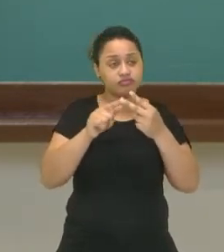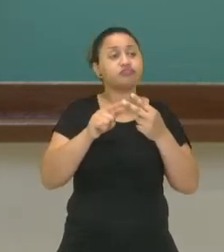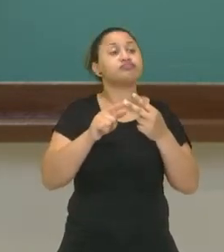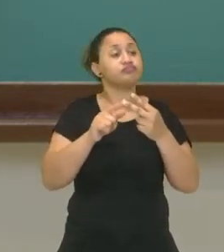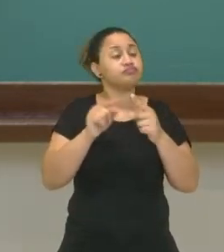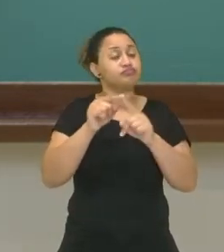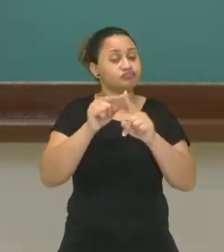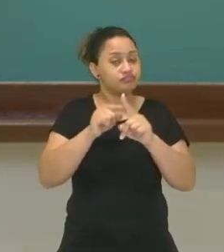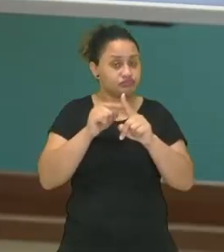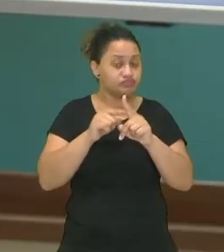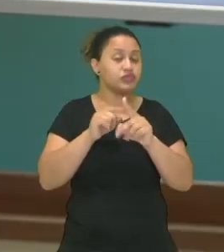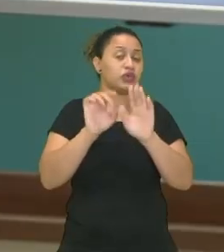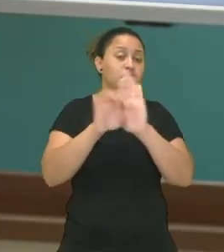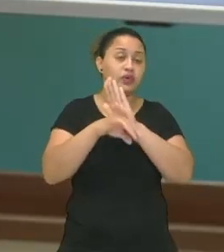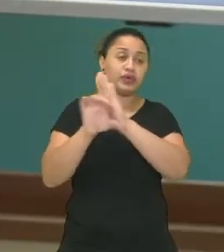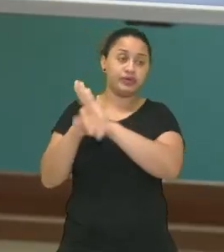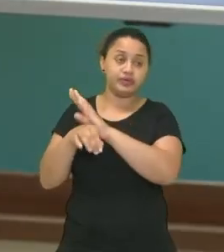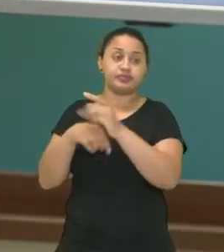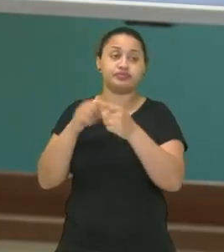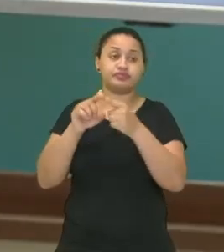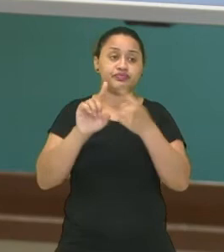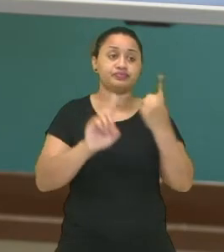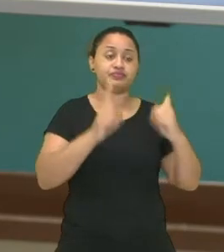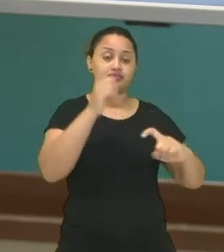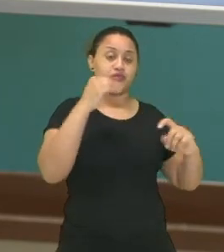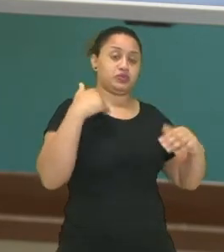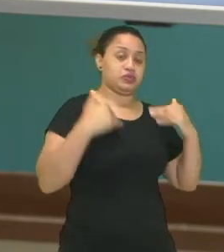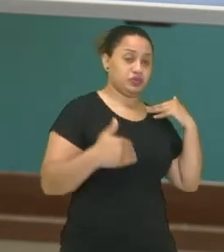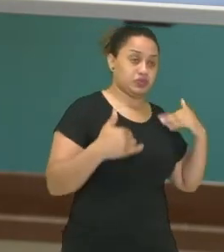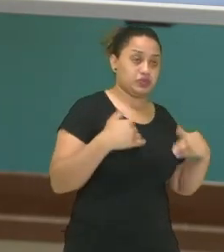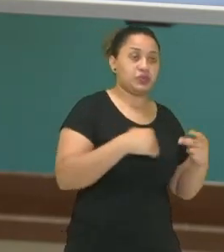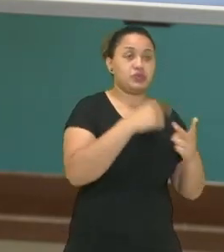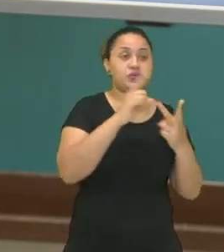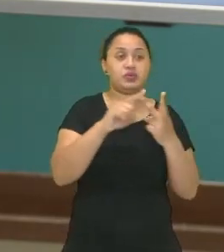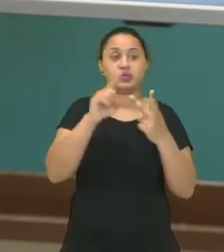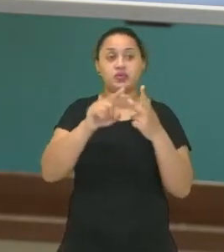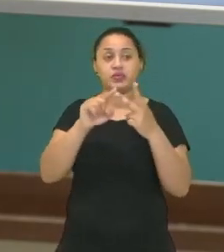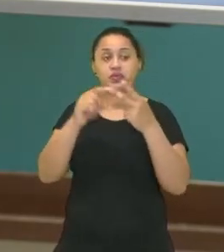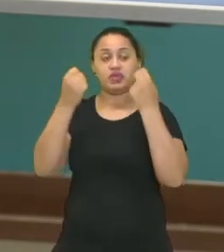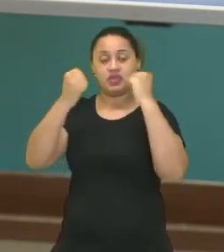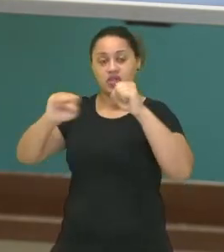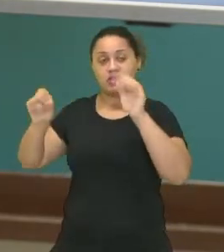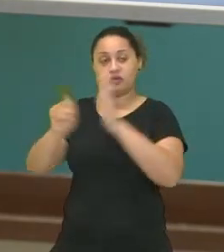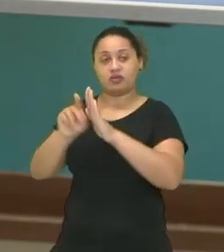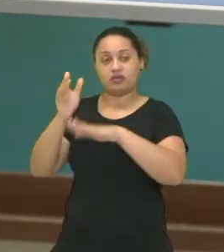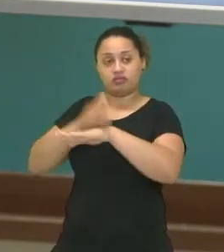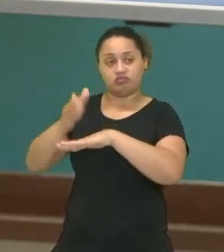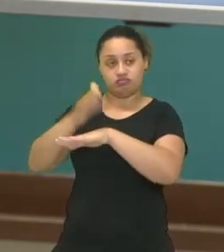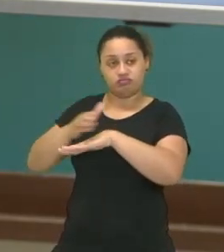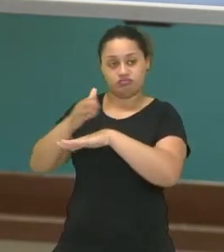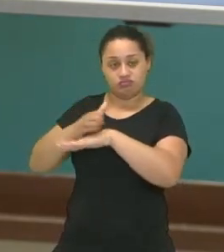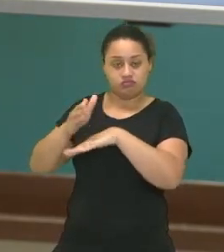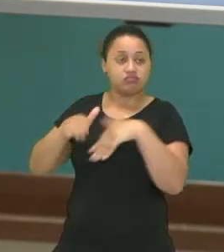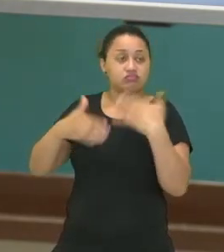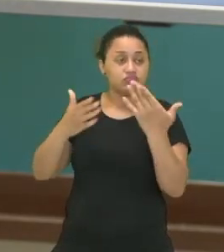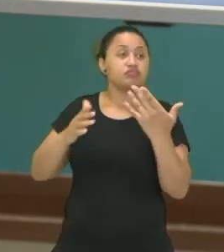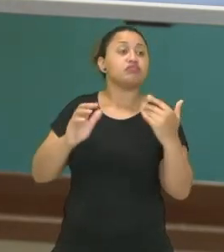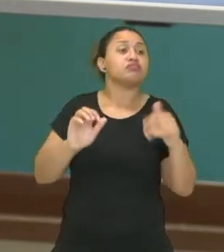dois conceitos: expressão corporal e exercício militar.